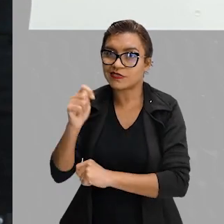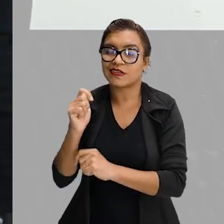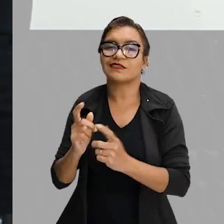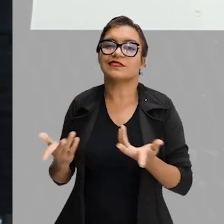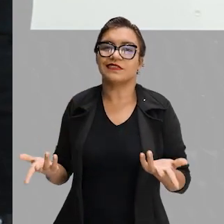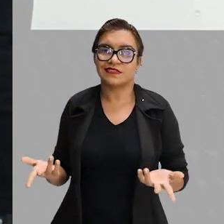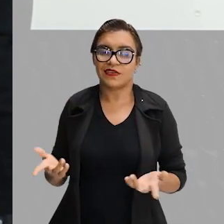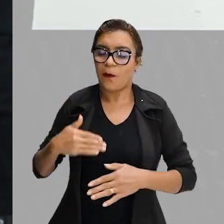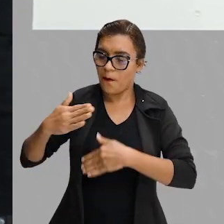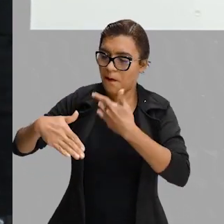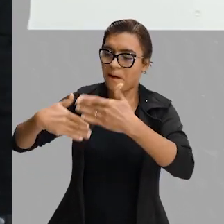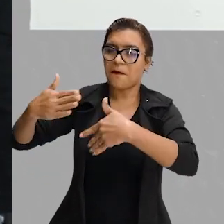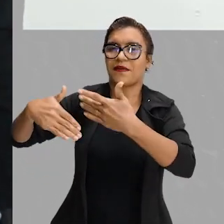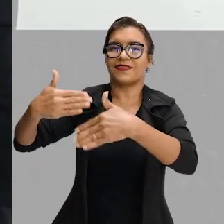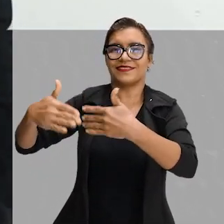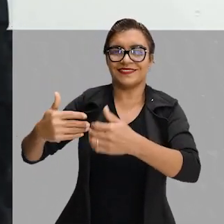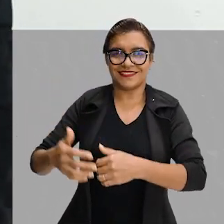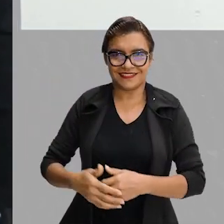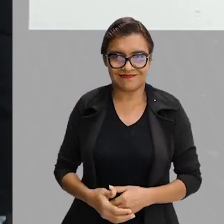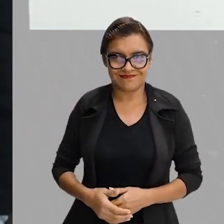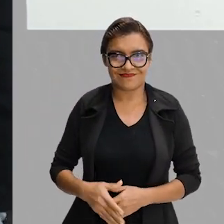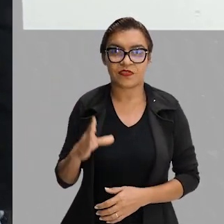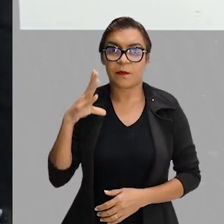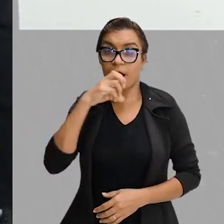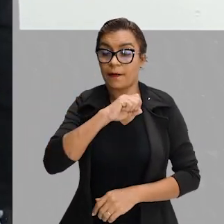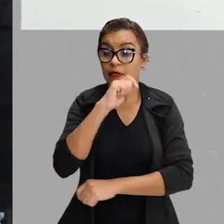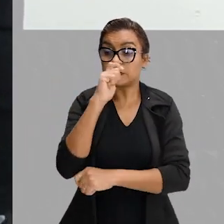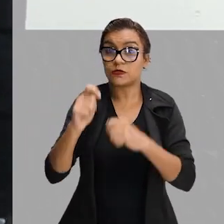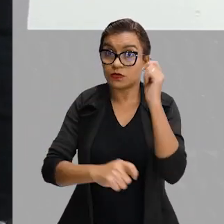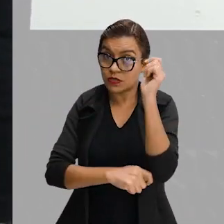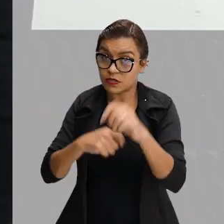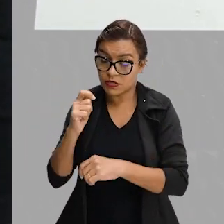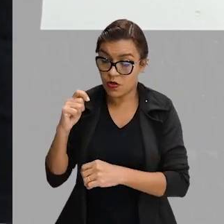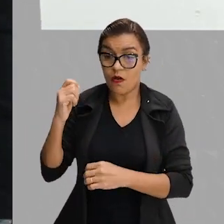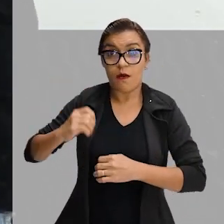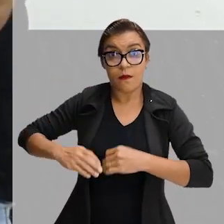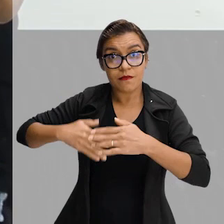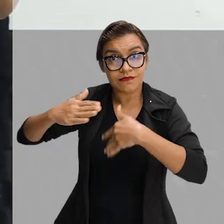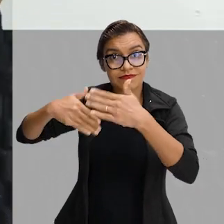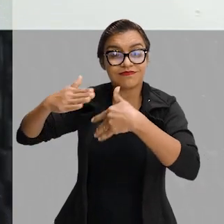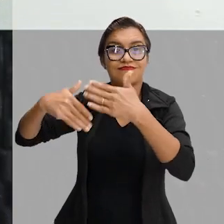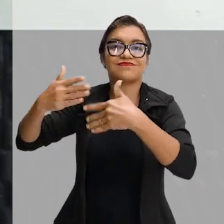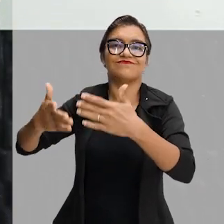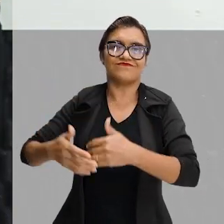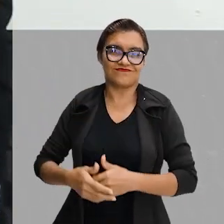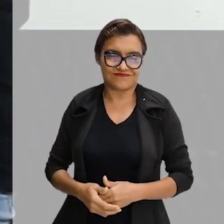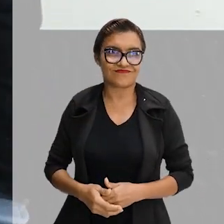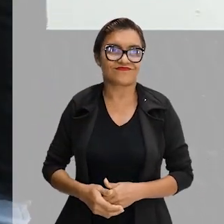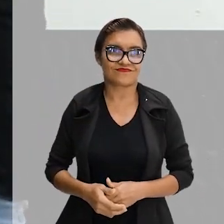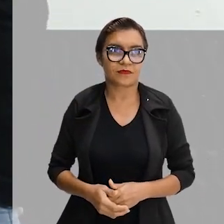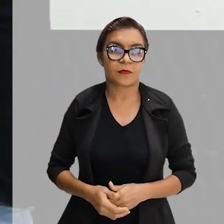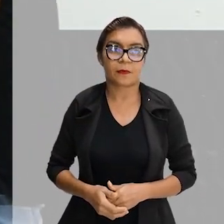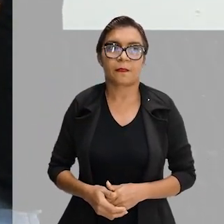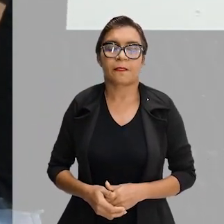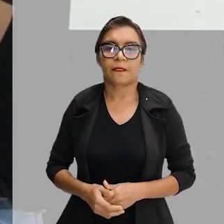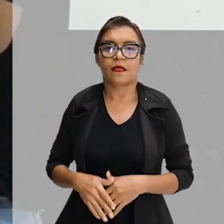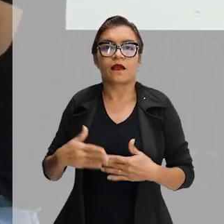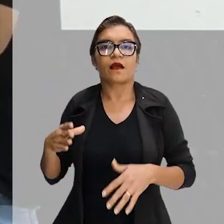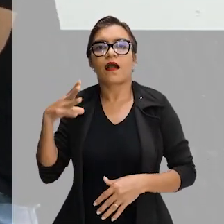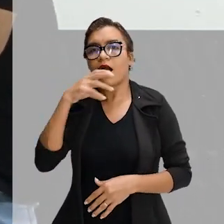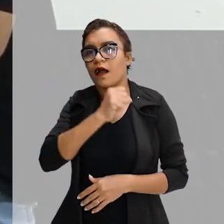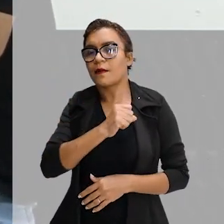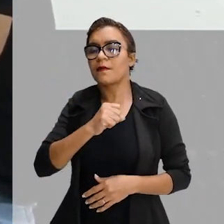industrialização. Olha o processo. Uma rápida industrialização, que nós chamamos de indústria tardia. Essa